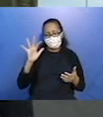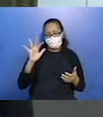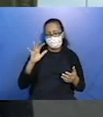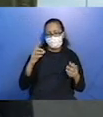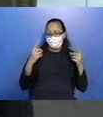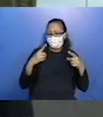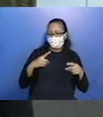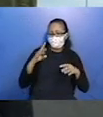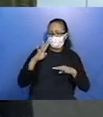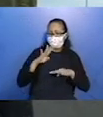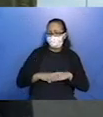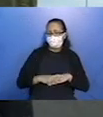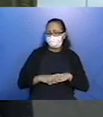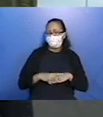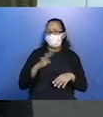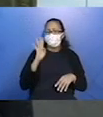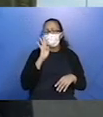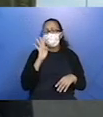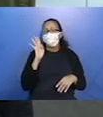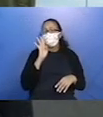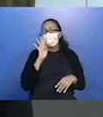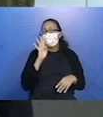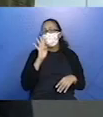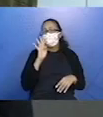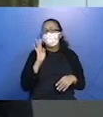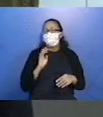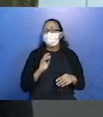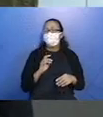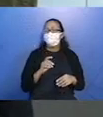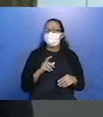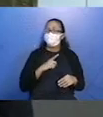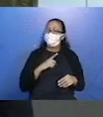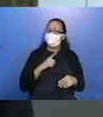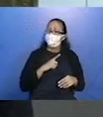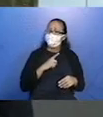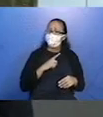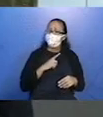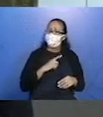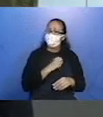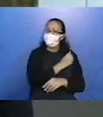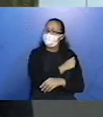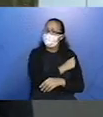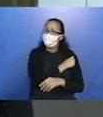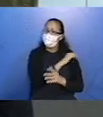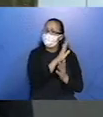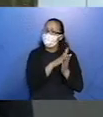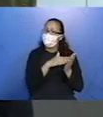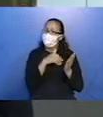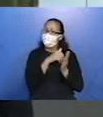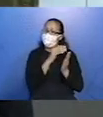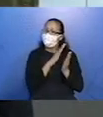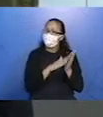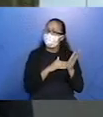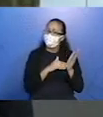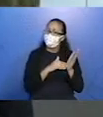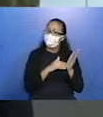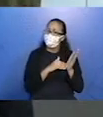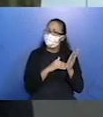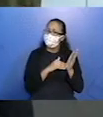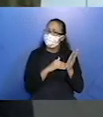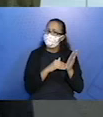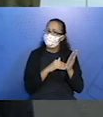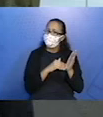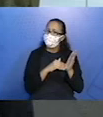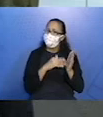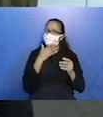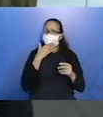matemática. Olha que bacana! Sabe? Tem aluno que pinta o desenho, olha como fica caprichado, dá um up na sua